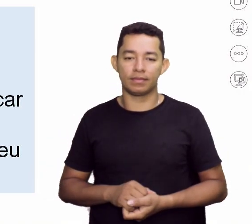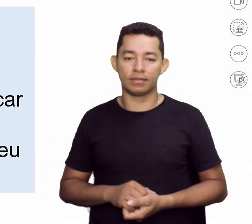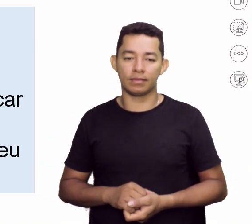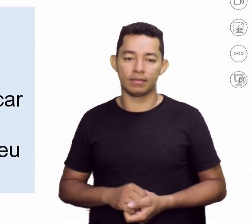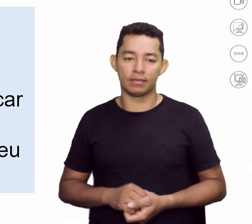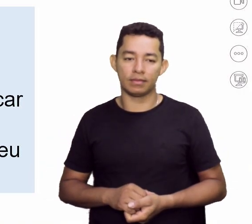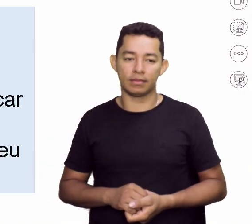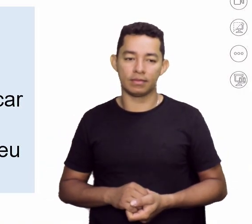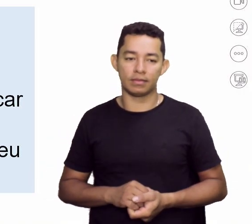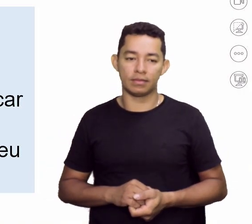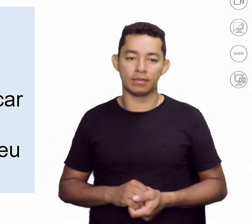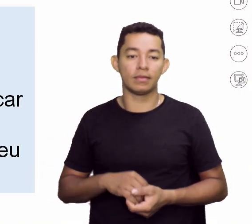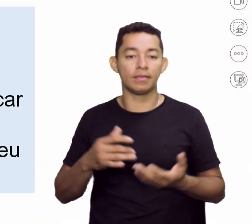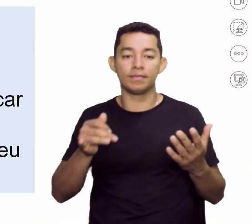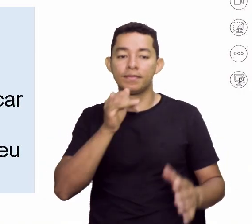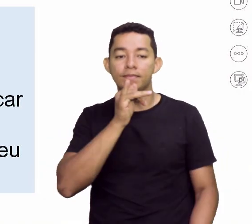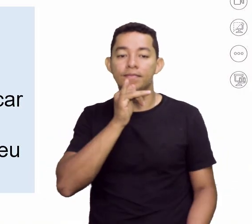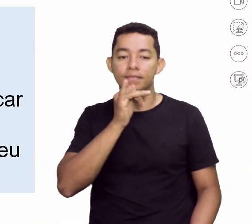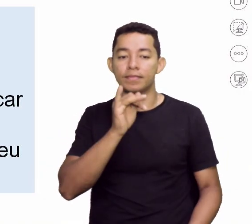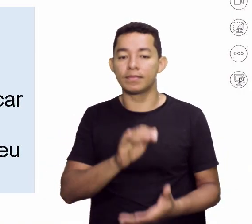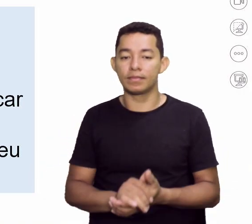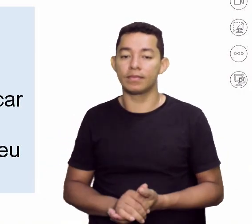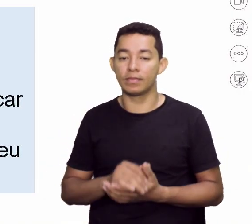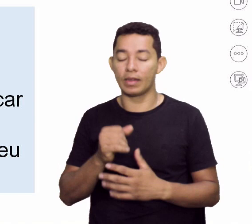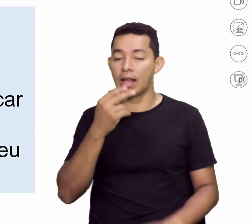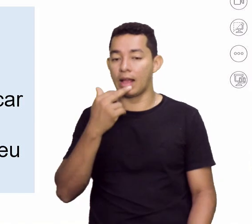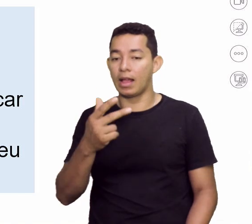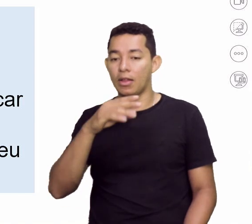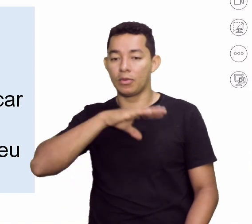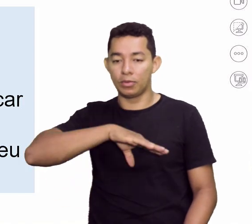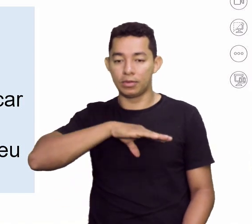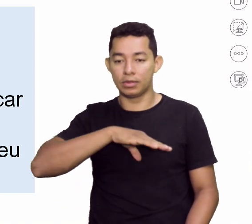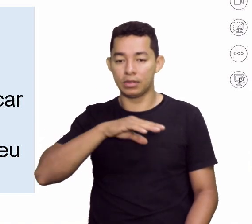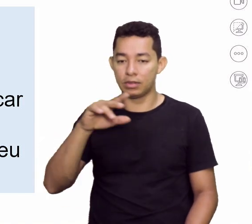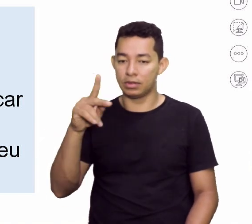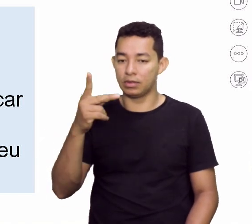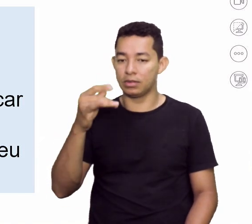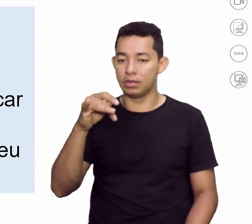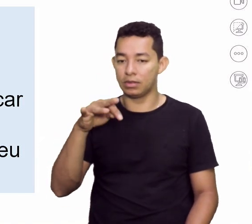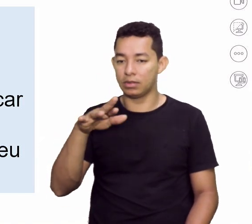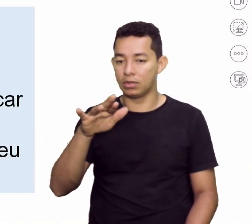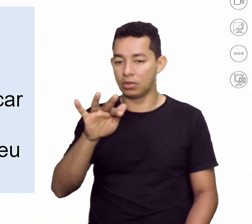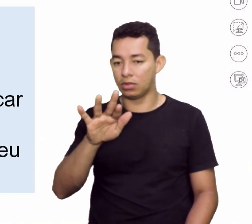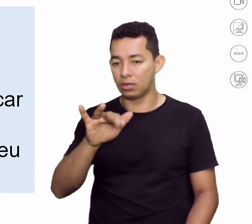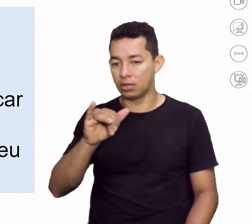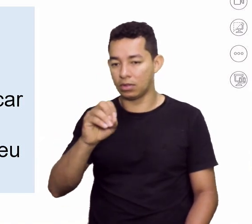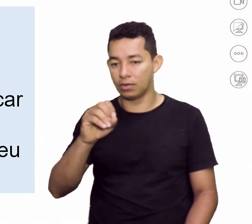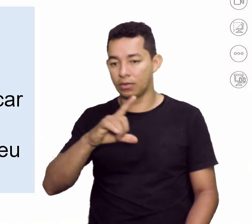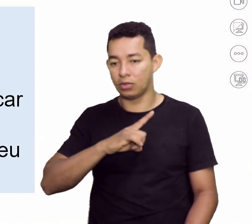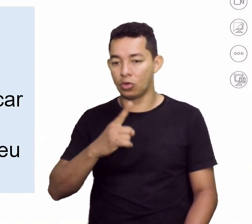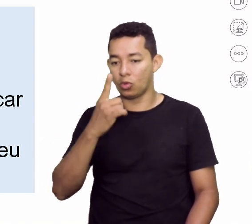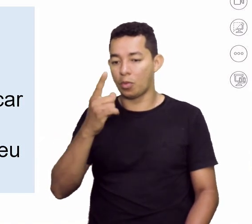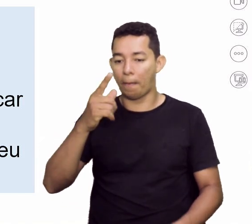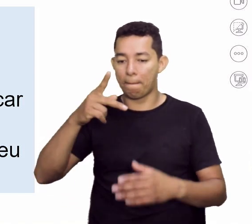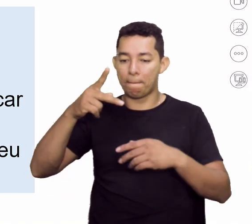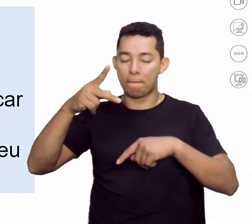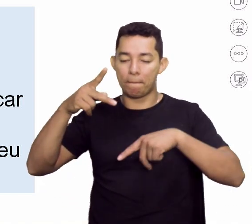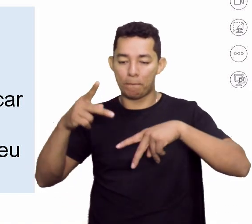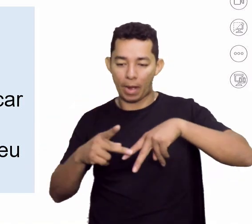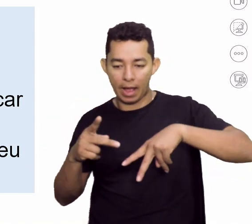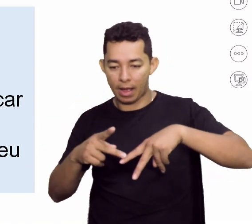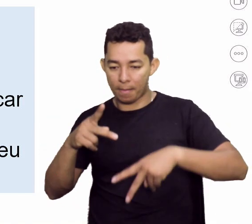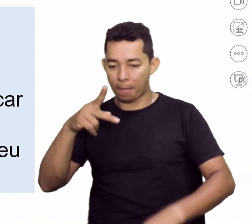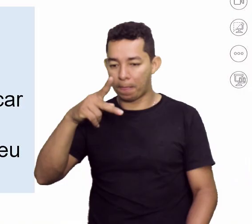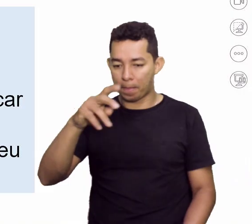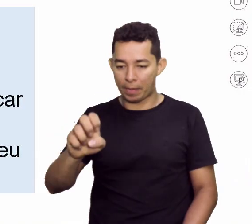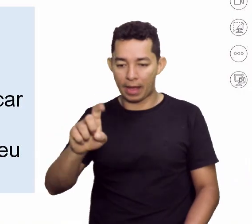Olha aqui, ó. Como exemplo, se fosse em língua portuguesa, os hieróglifos de um pé, lido como pé,